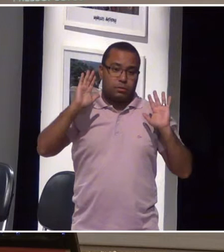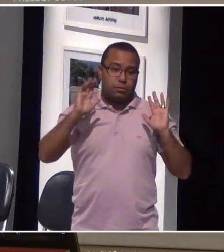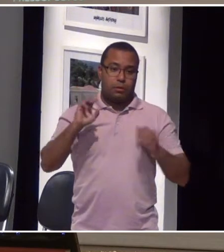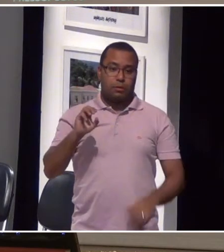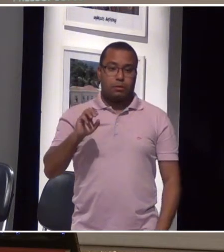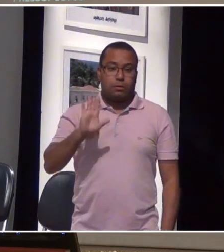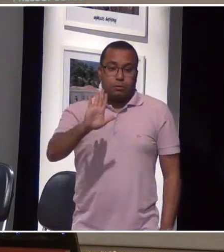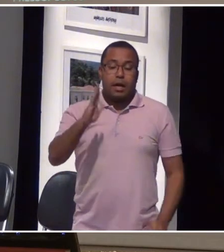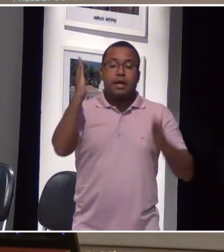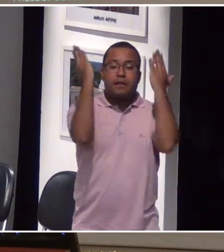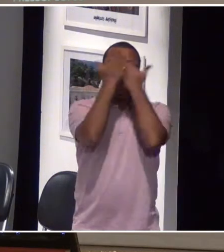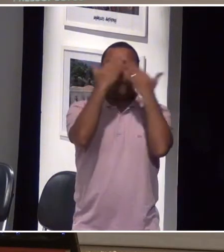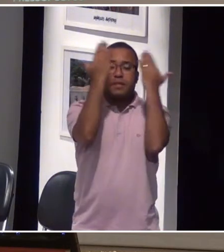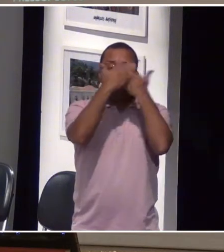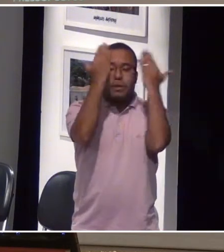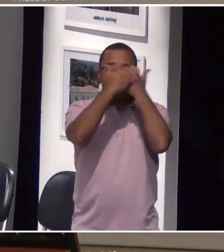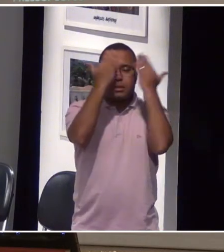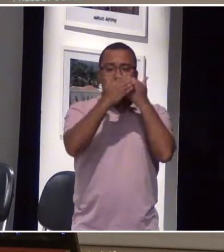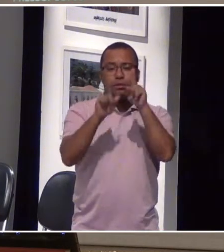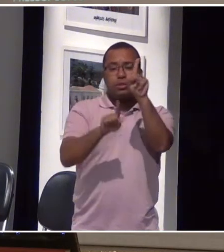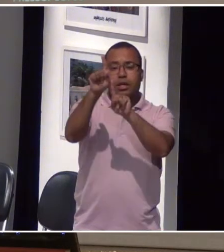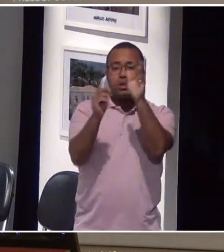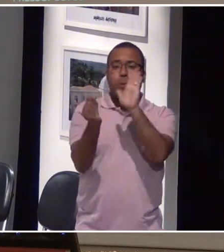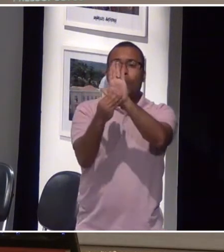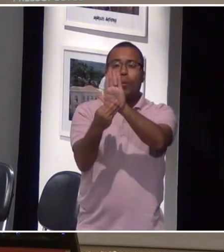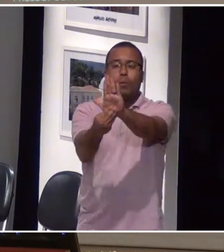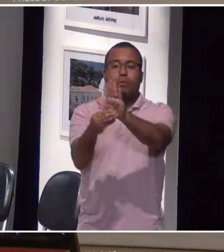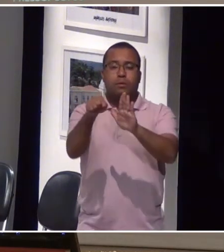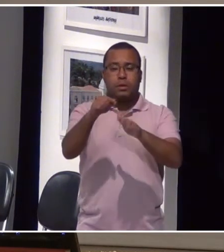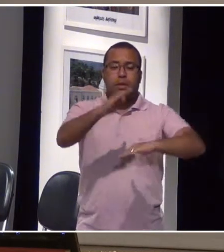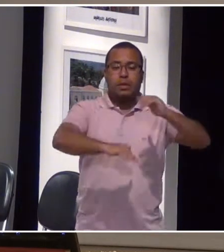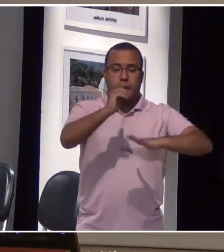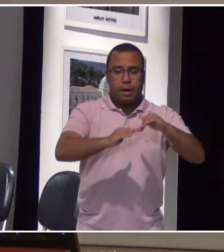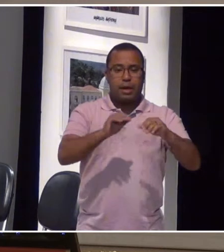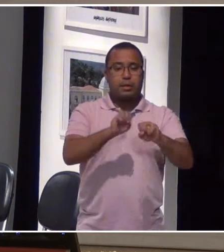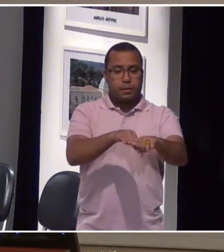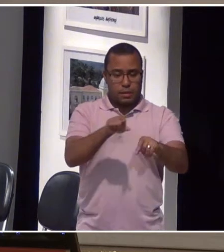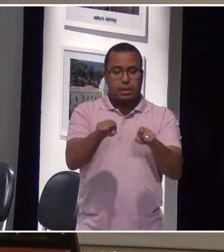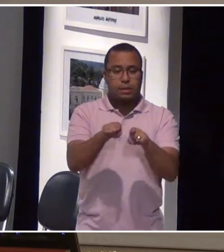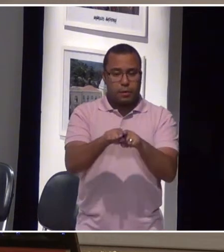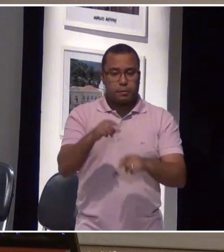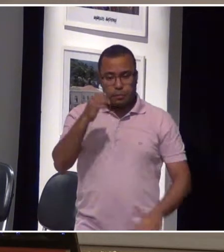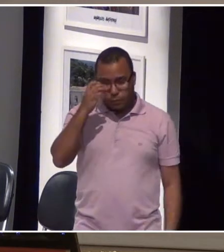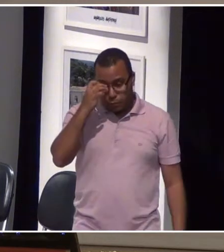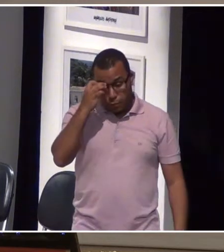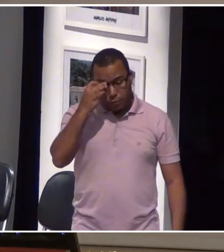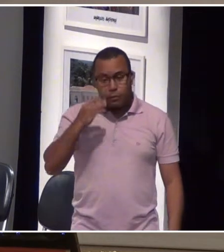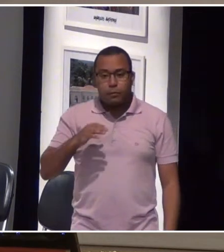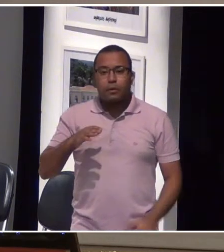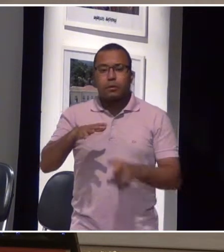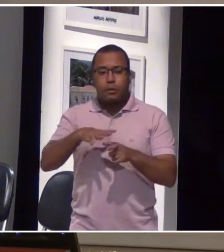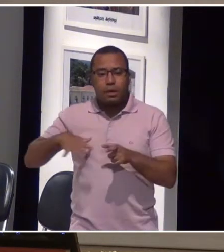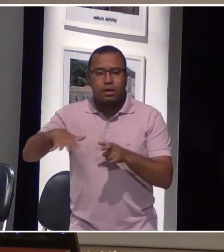ouvintes por implantes, invisibilizados, então, nas estatísticas e nas práticas educacionais também.